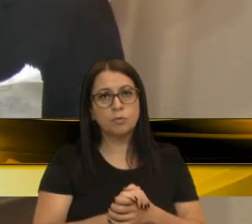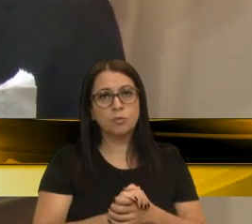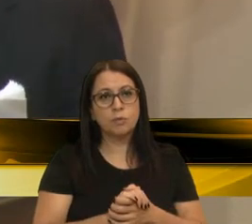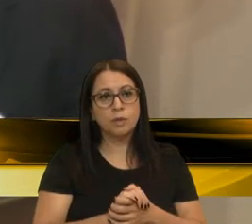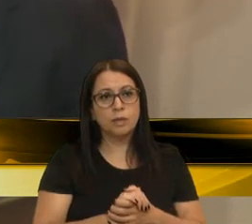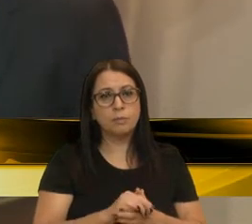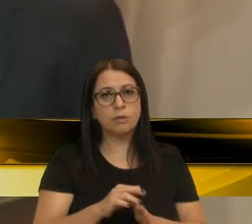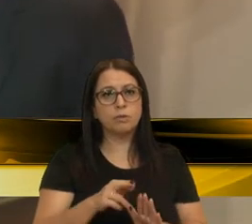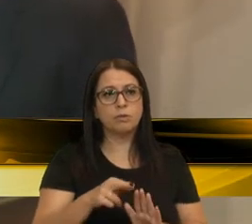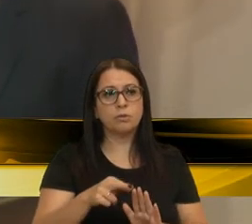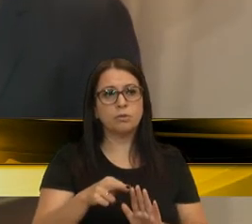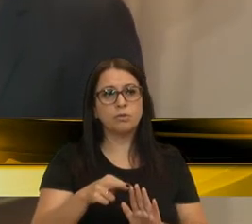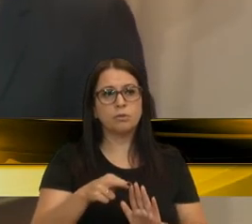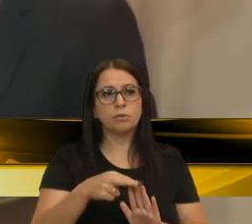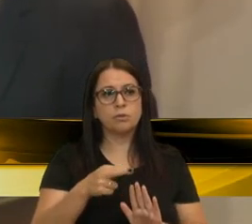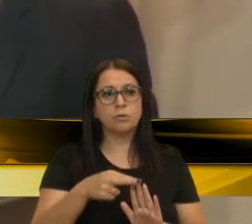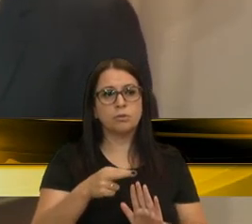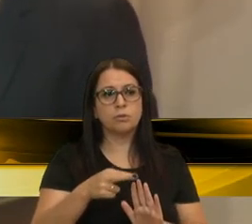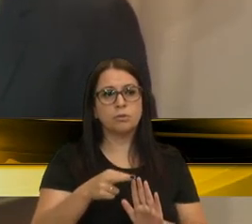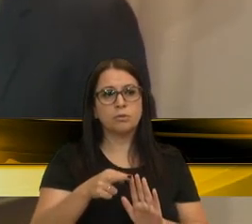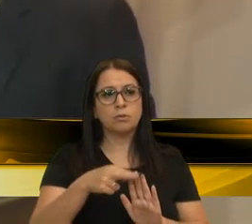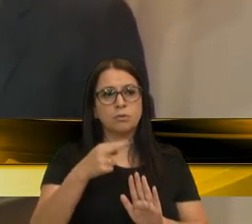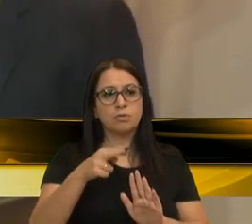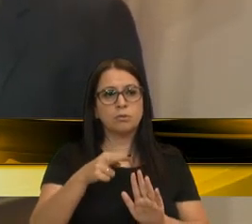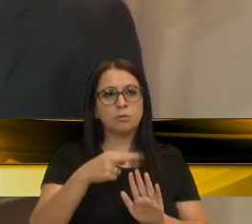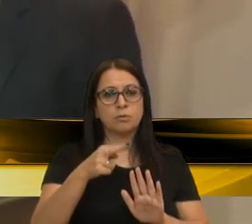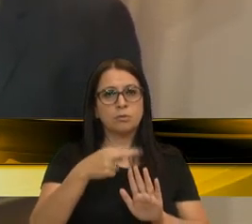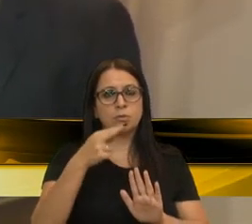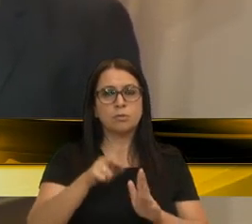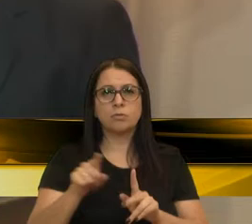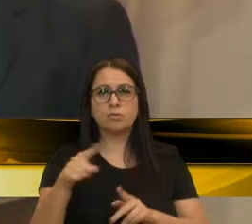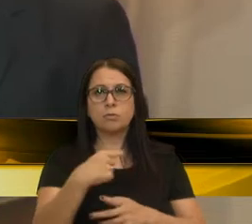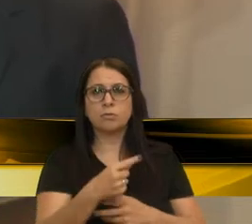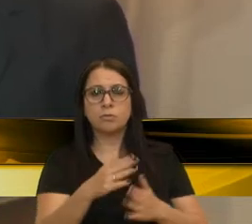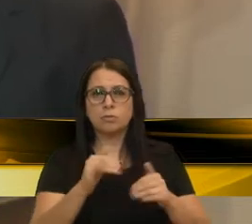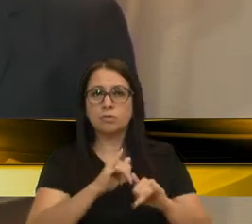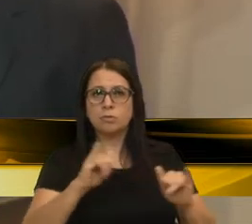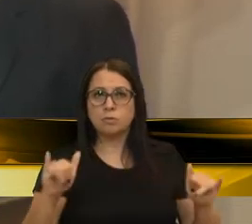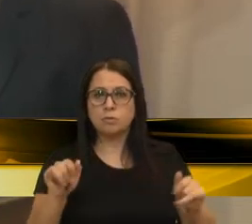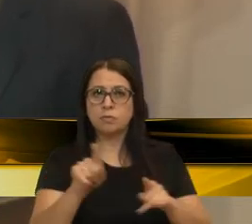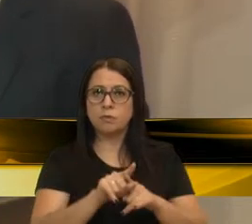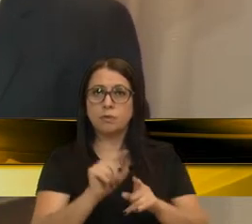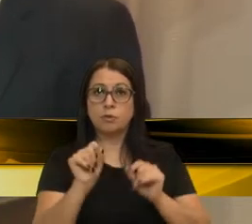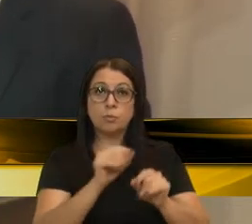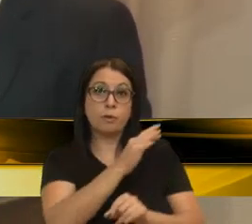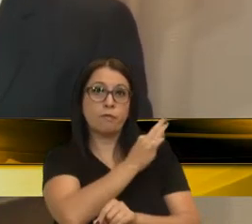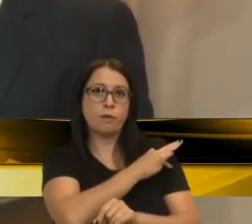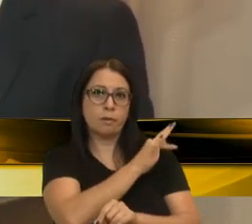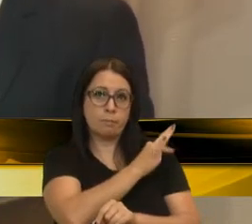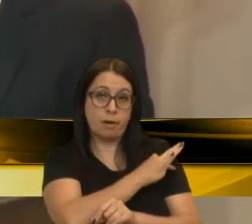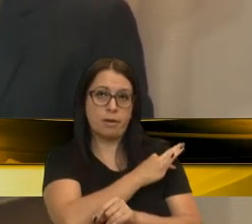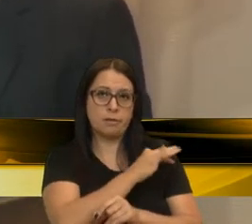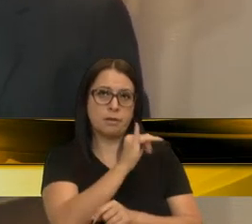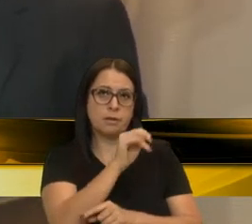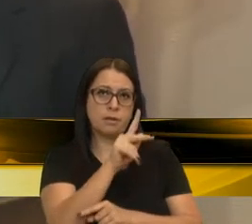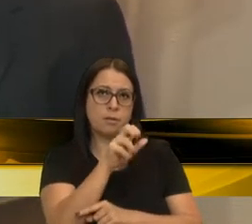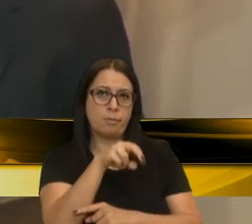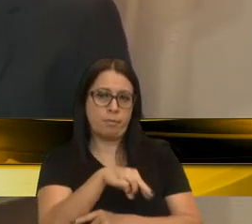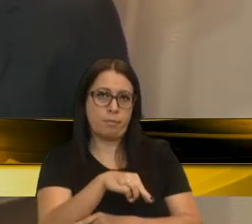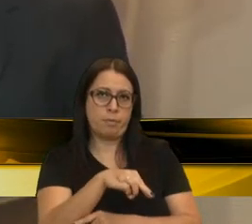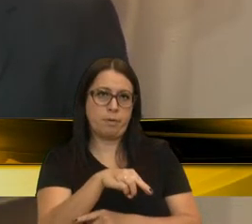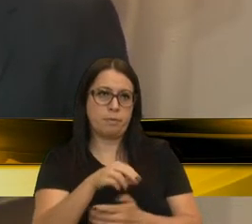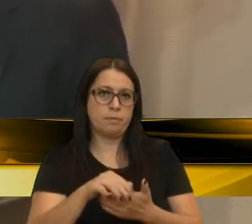requerimento número 9 de 2019, em que eu peço informações a respeito da farmácia do IPAM. Então,